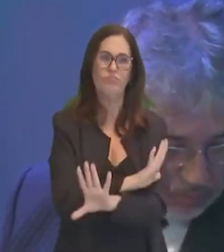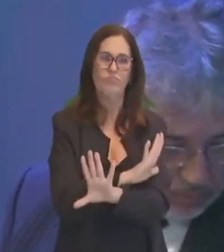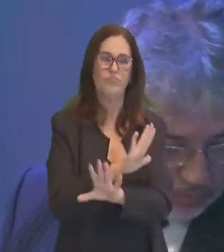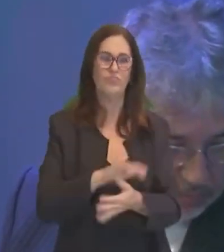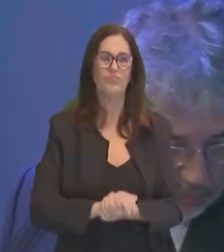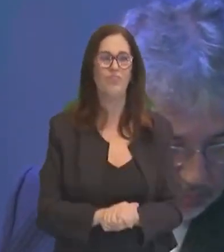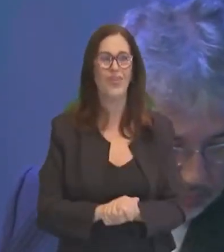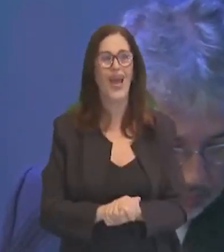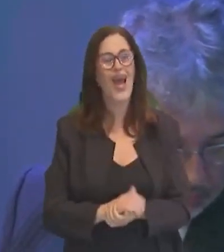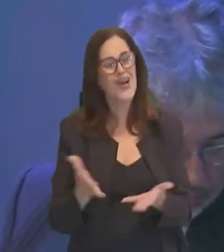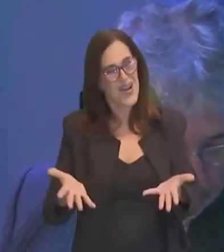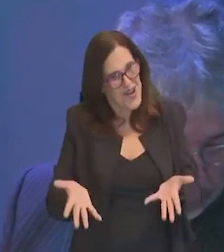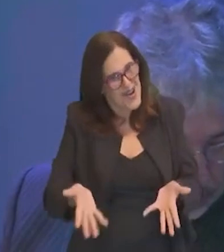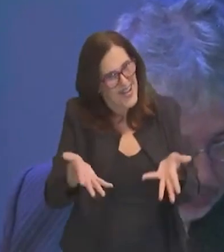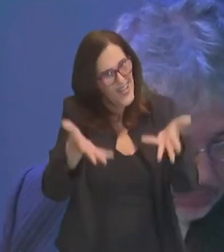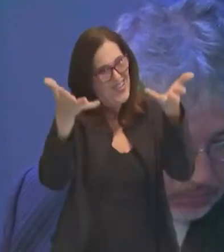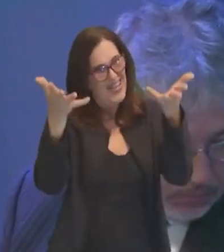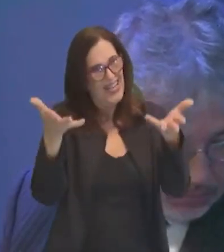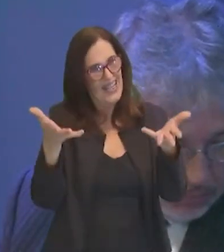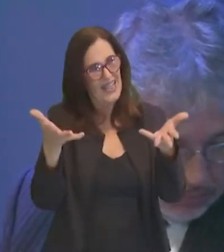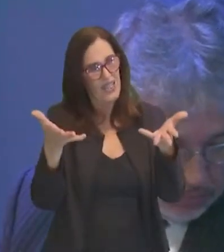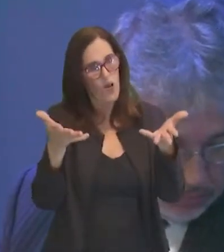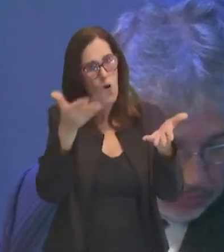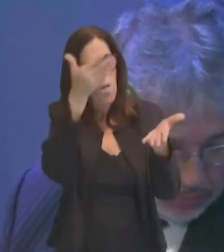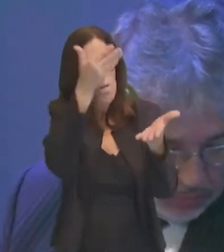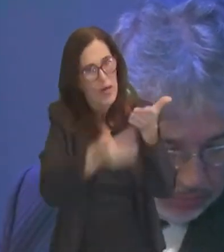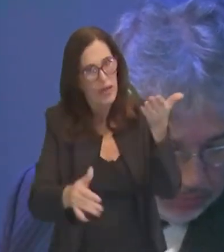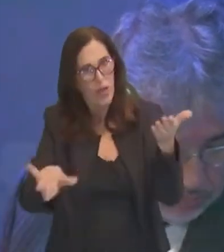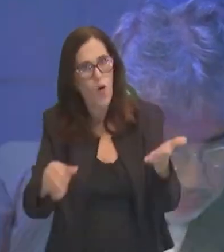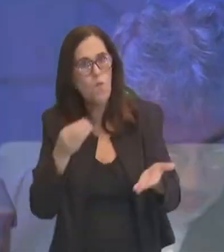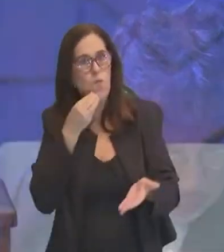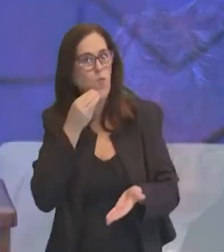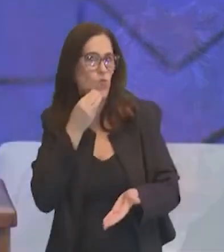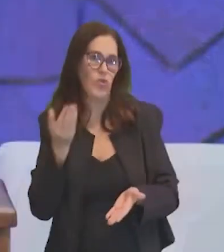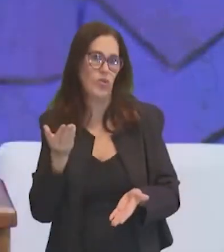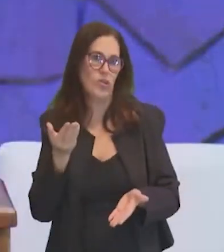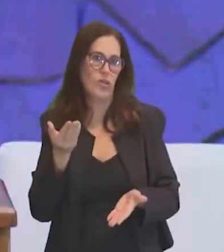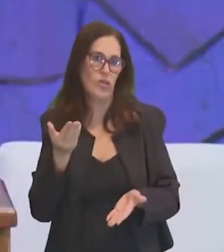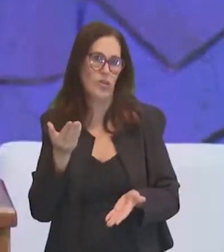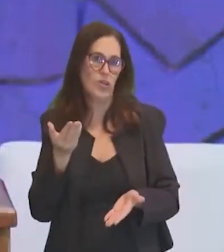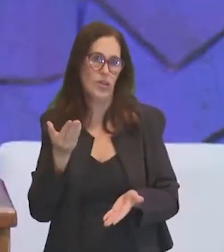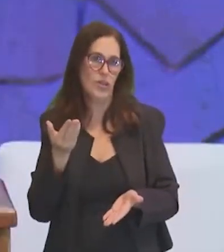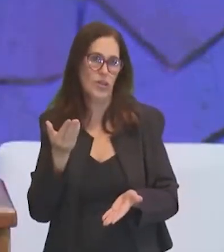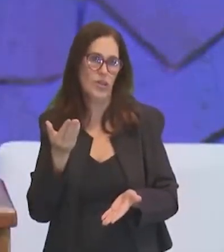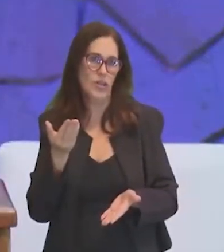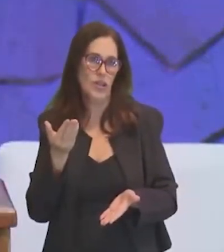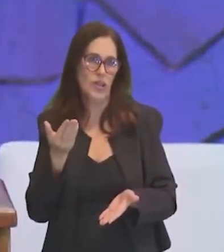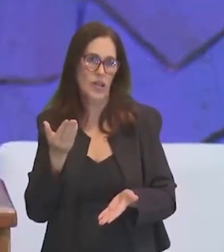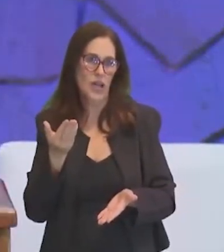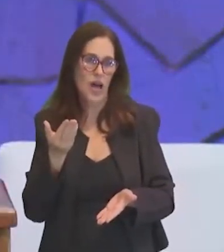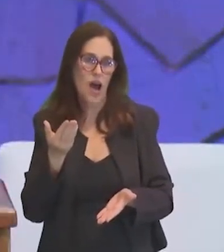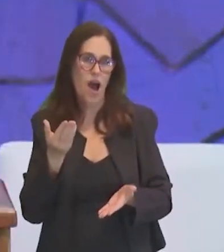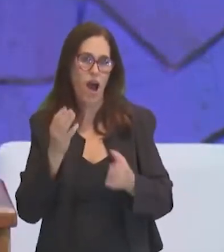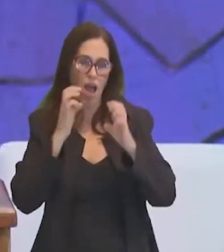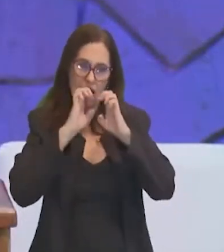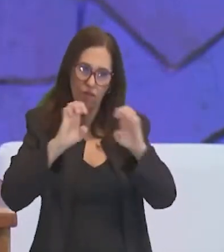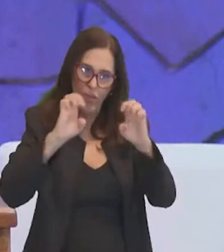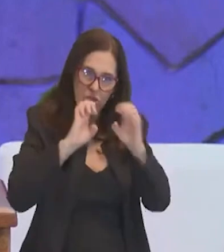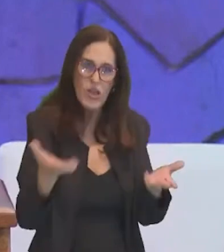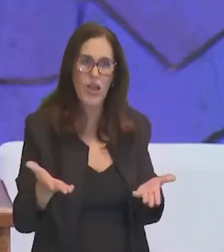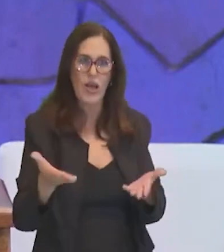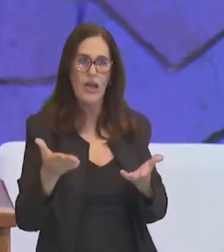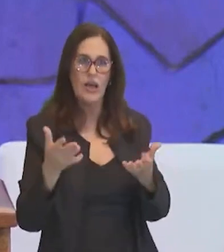Quero animá-lo a não perder essa oportunidade de fazer missões com esta igreja.